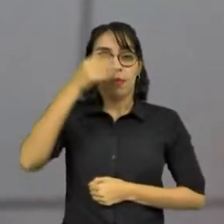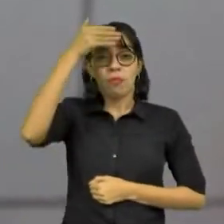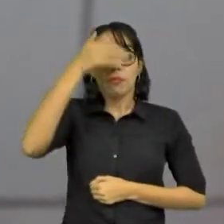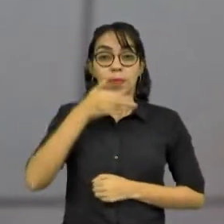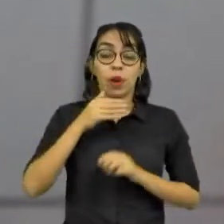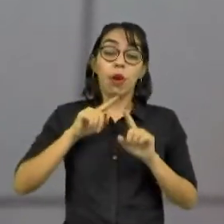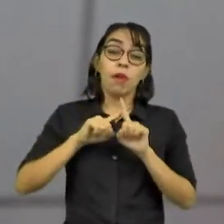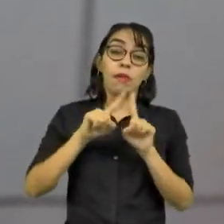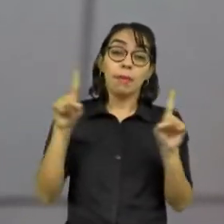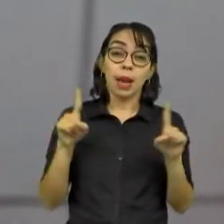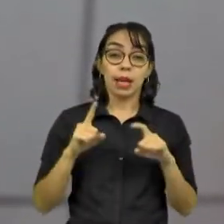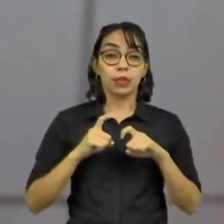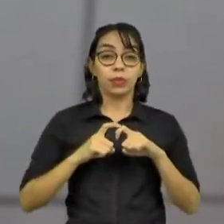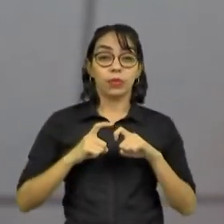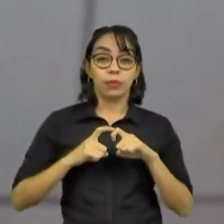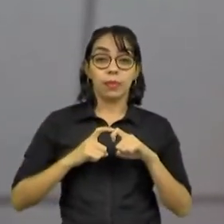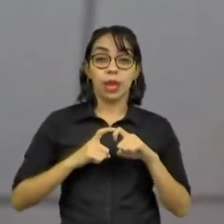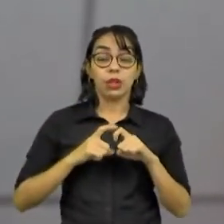mais